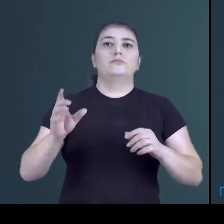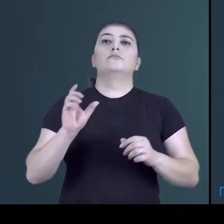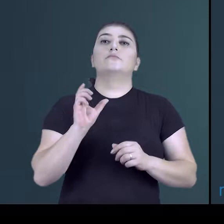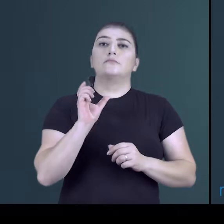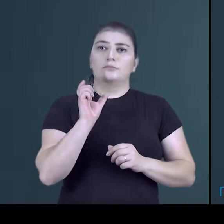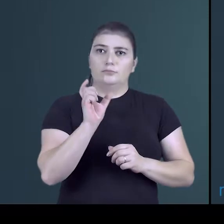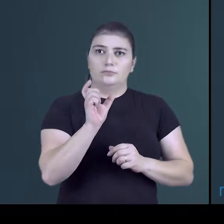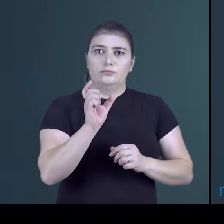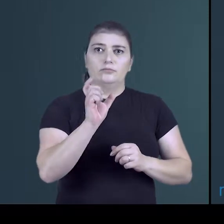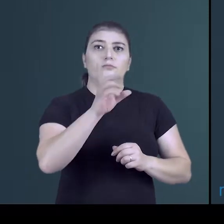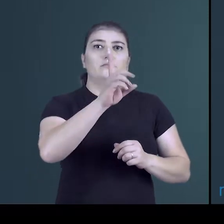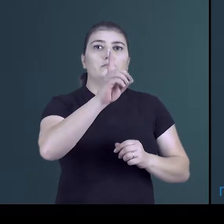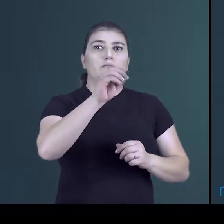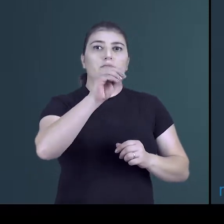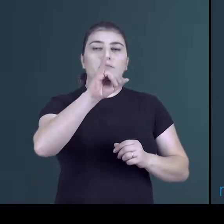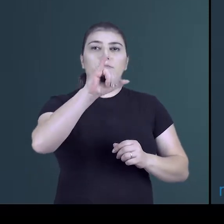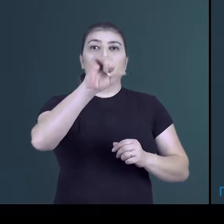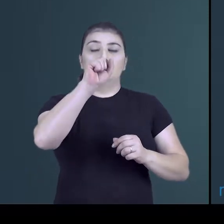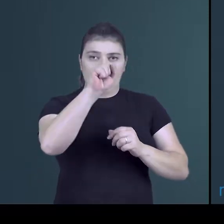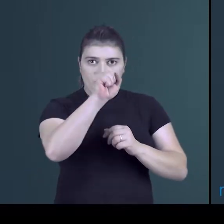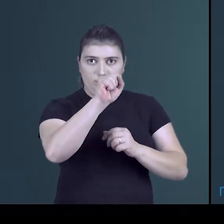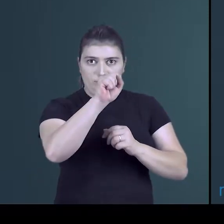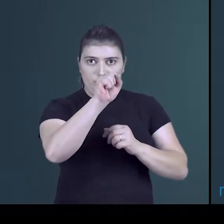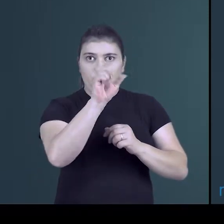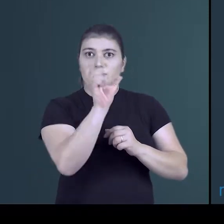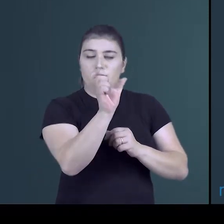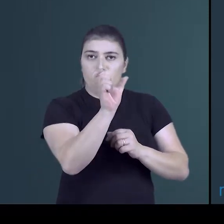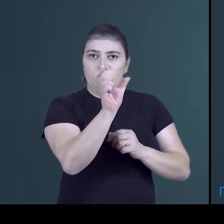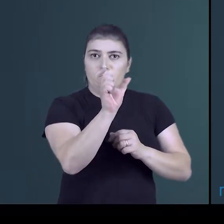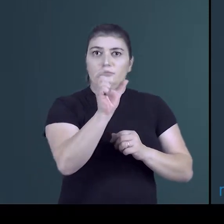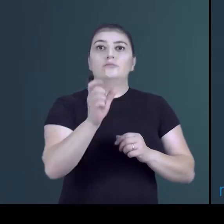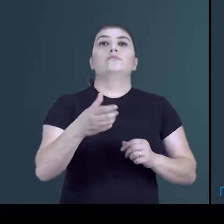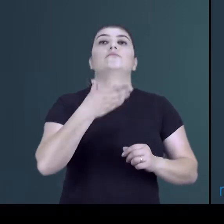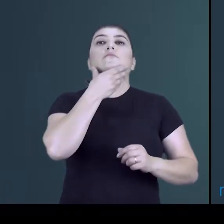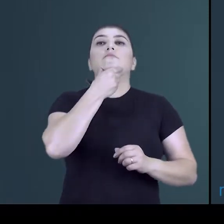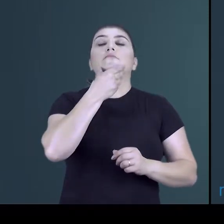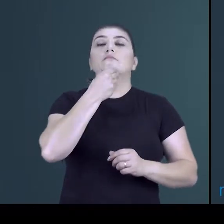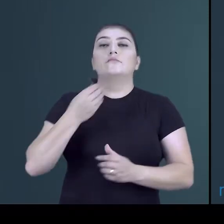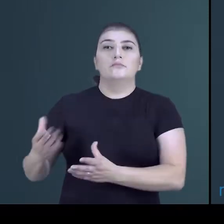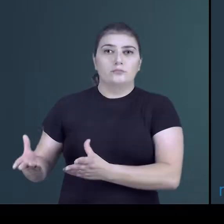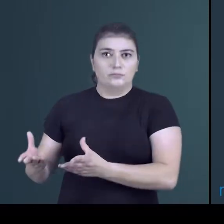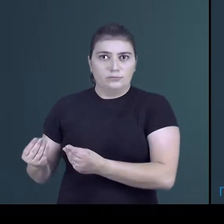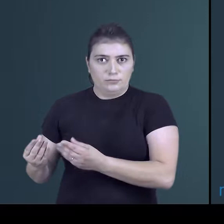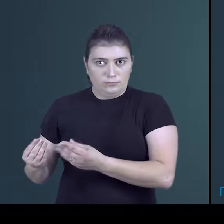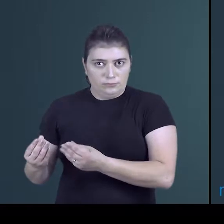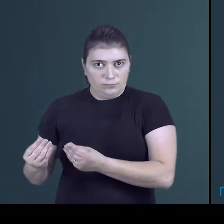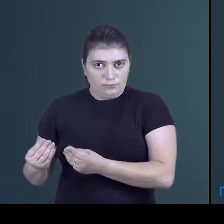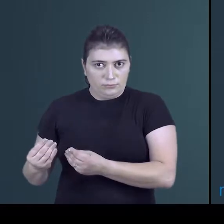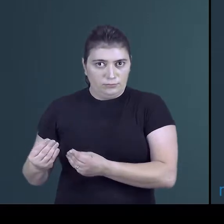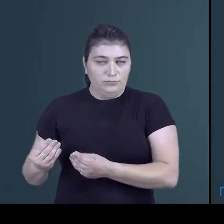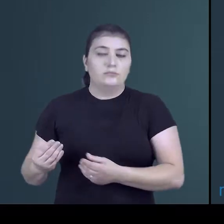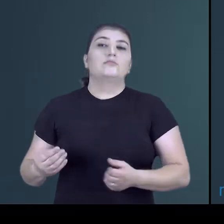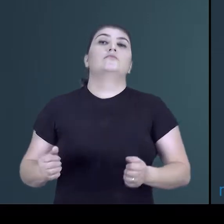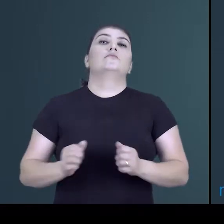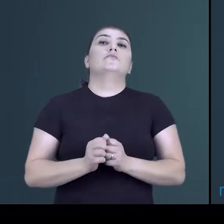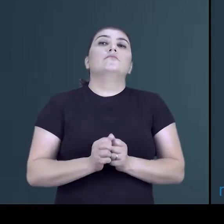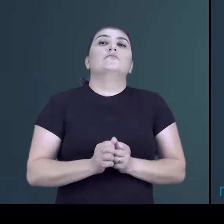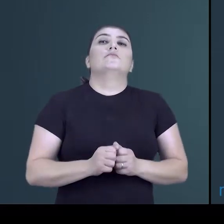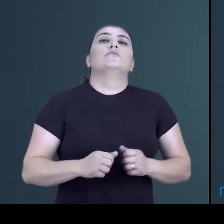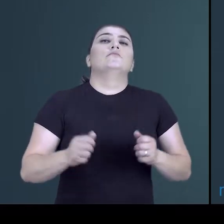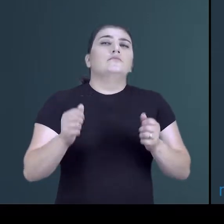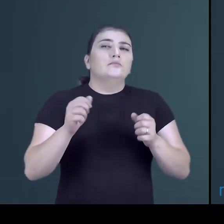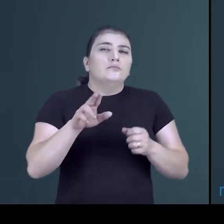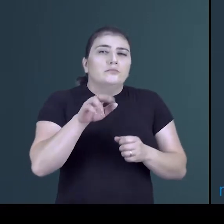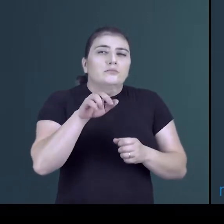palavra, 2, é um numeral que está no masculino plural, estabelecendo uma ação de igualdade com o